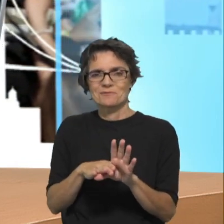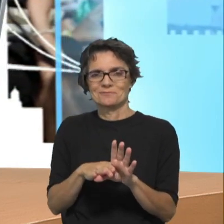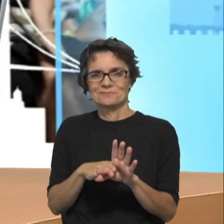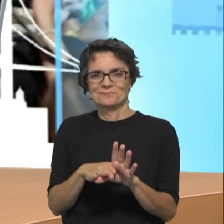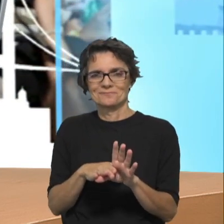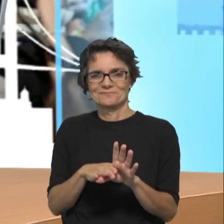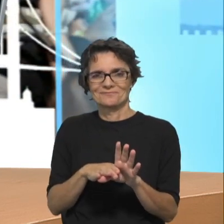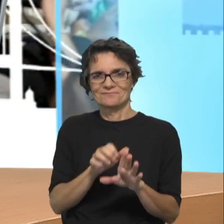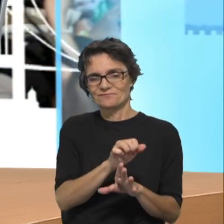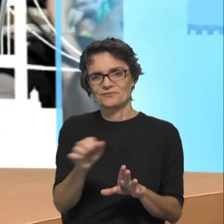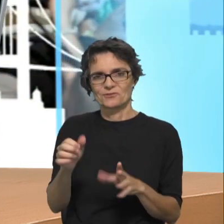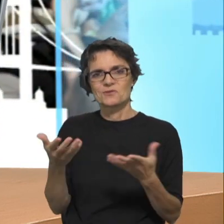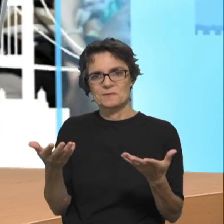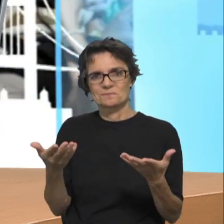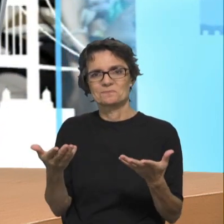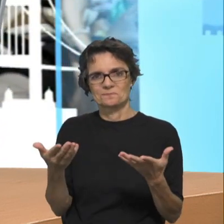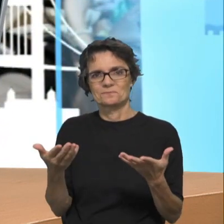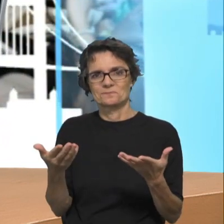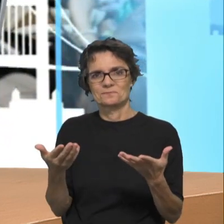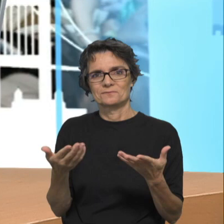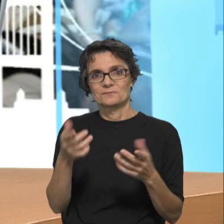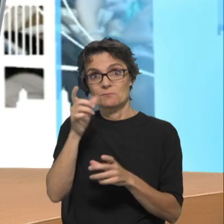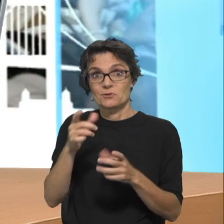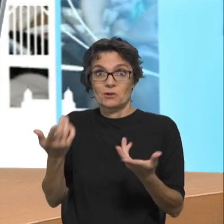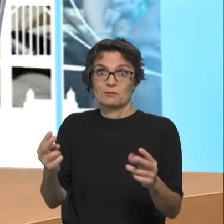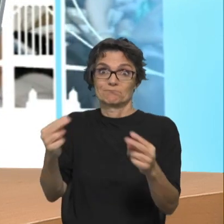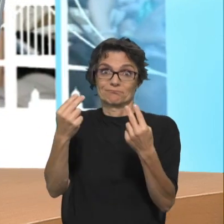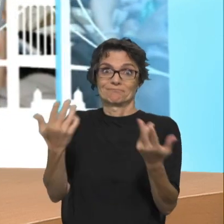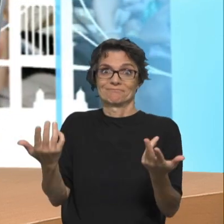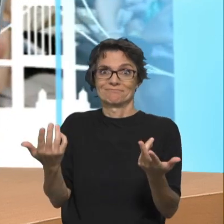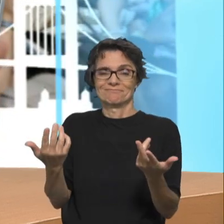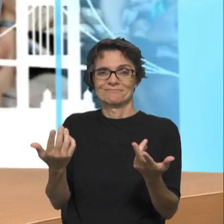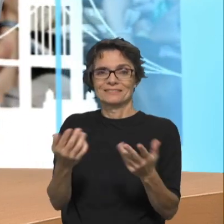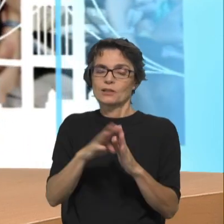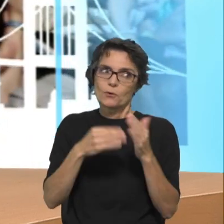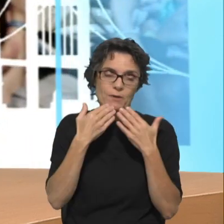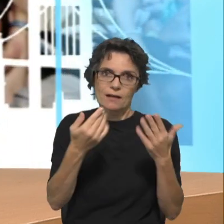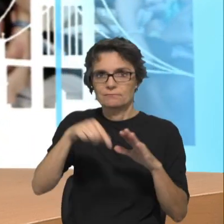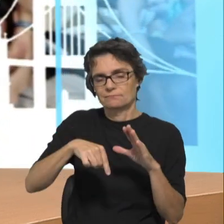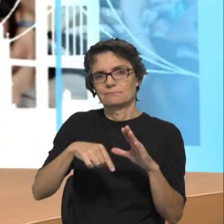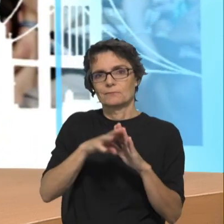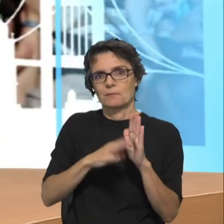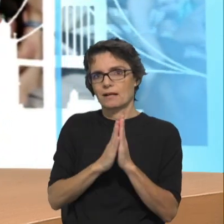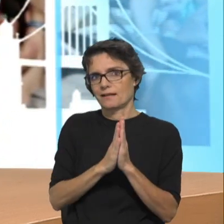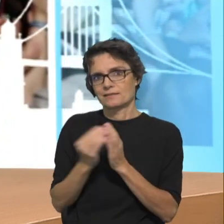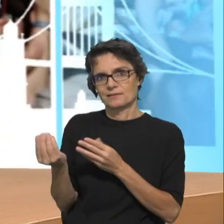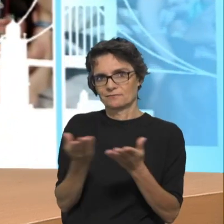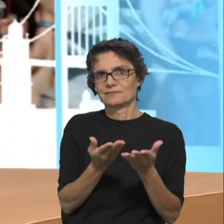que, eventualmente, ouvindo esta conversa, que muito agradeço, porque teve a amabilidade de ter